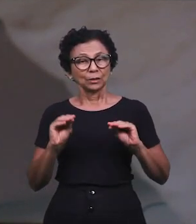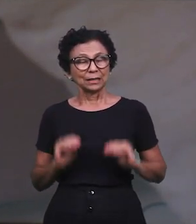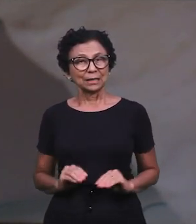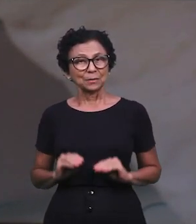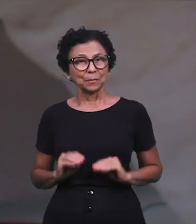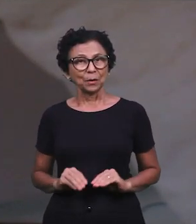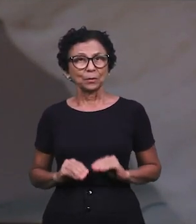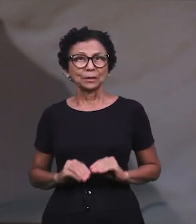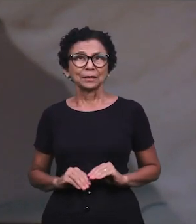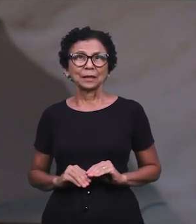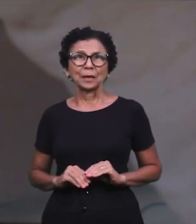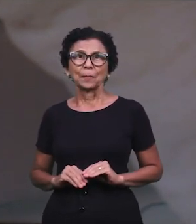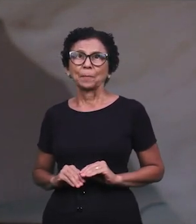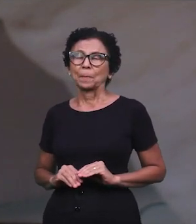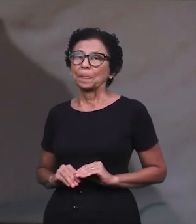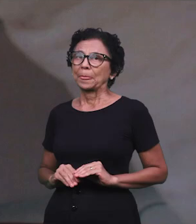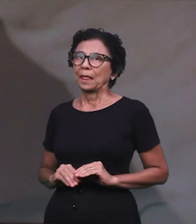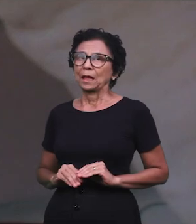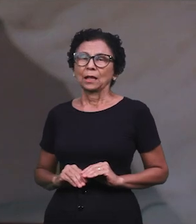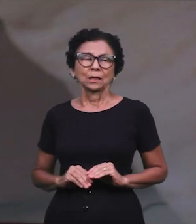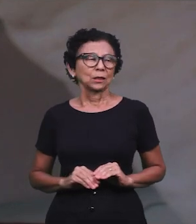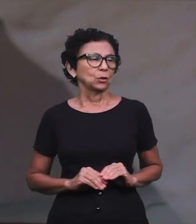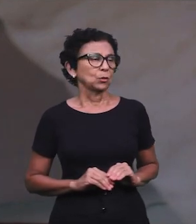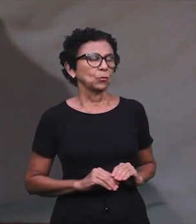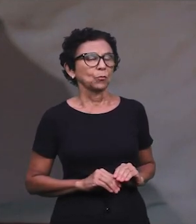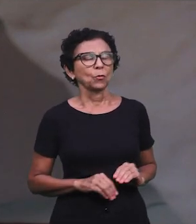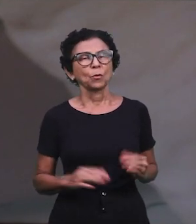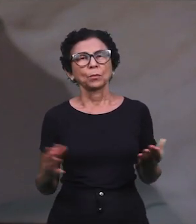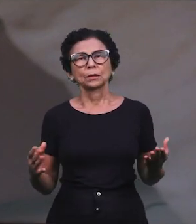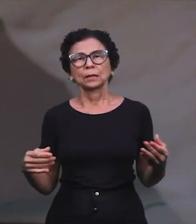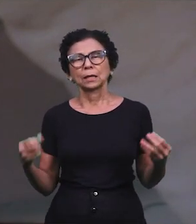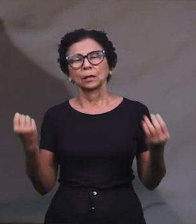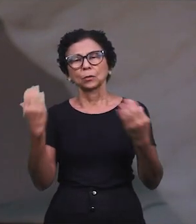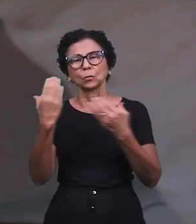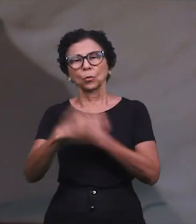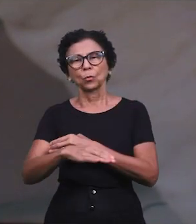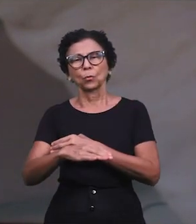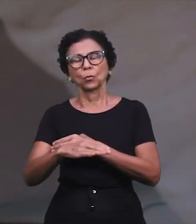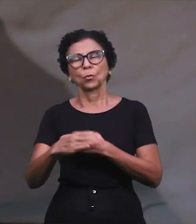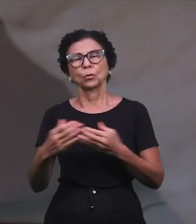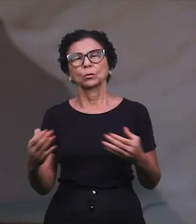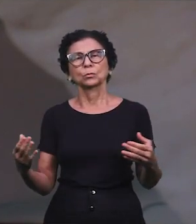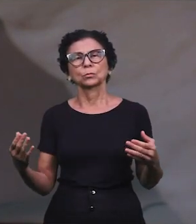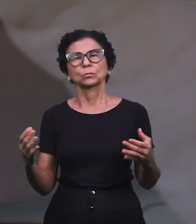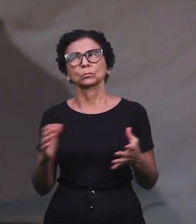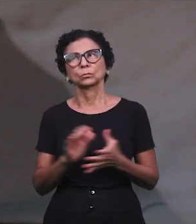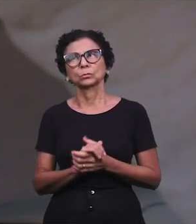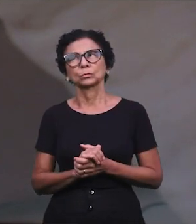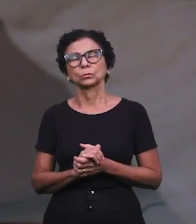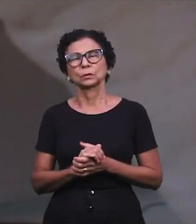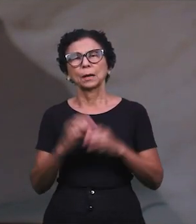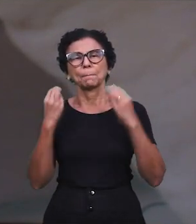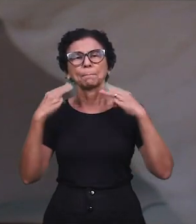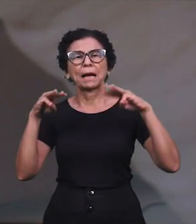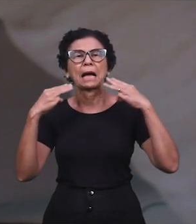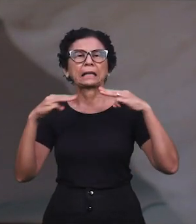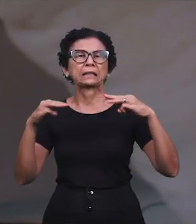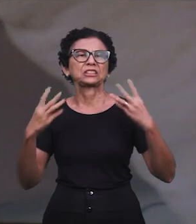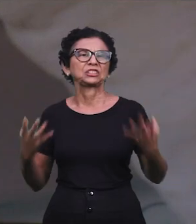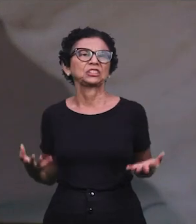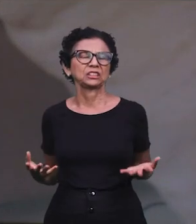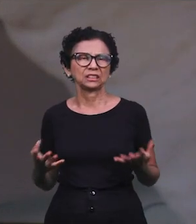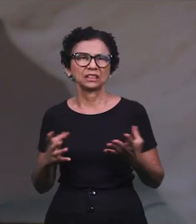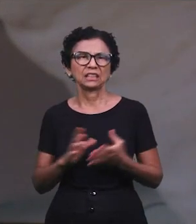apresentar aqui, como você vê muito no marketing dos concursos públicos, técnicas e métodos que ninguém